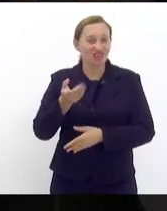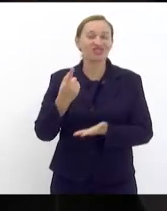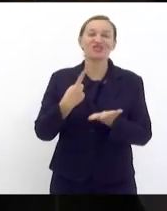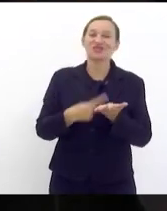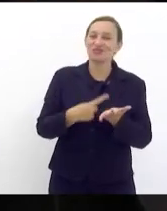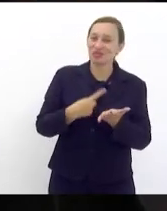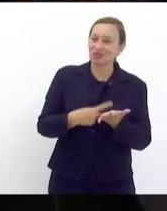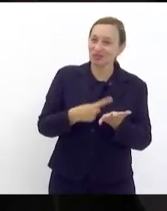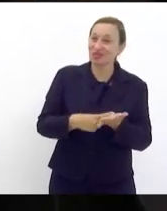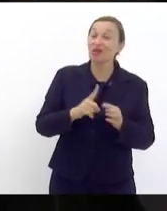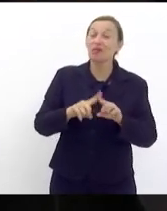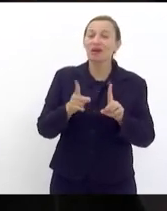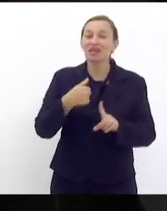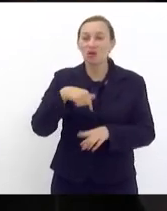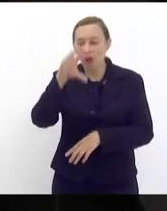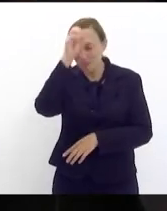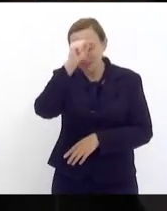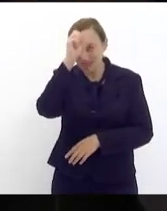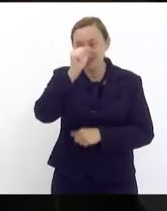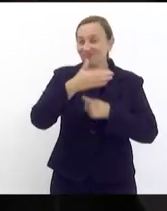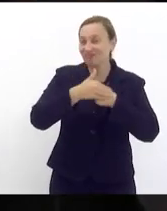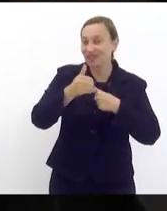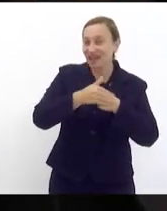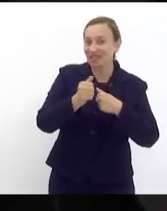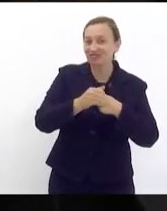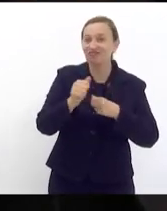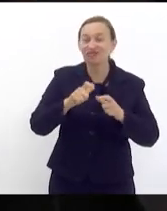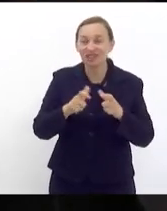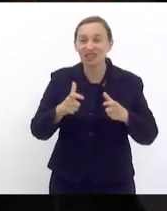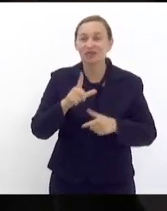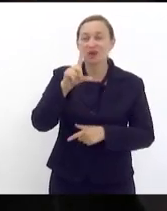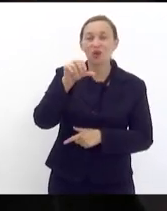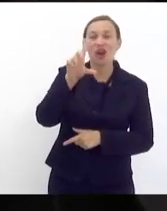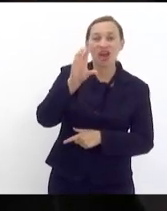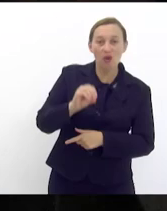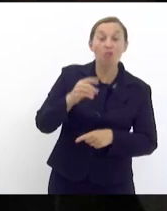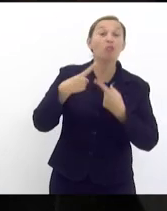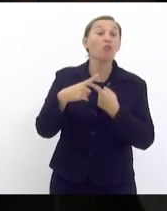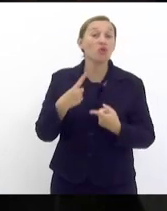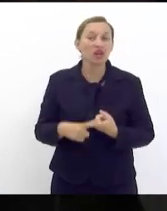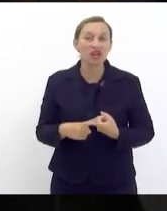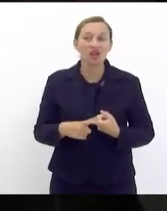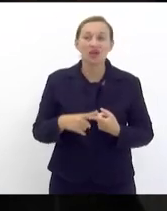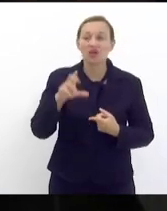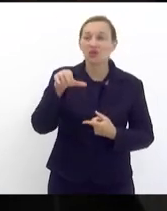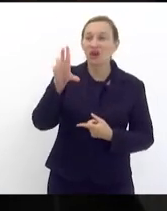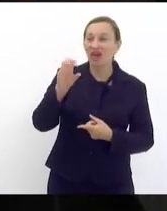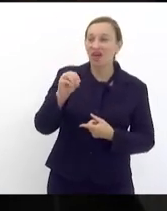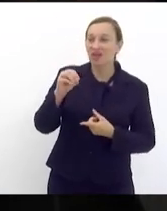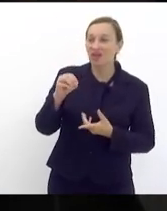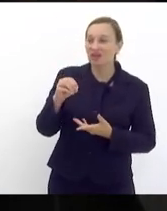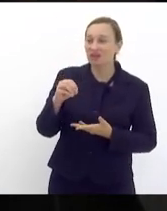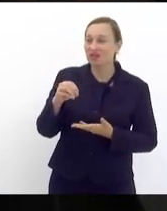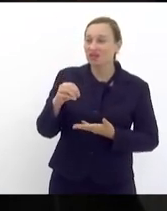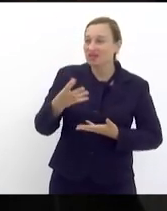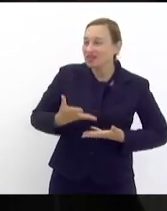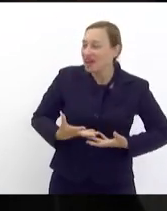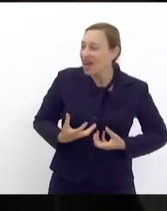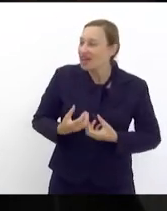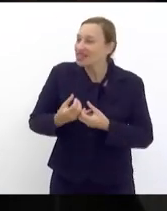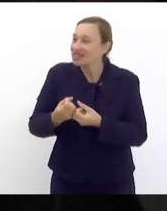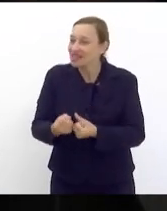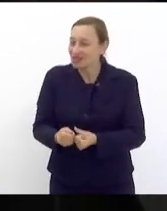compromissos, mas eu aprendi a ter um carinho tão grande pelo Léo, porque o Léo me adotou. Adotou a cidade